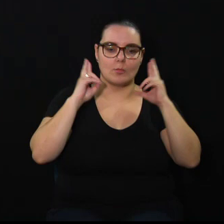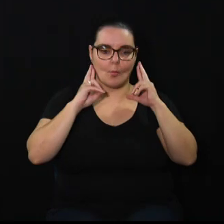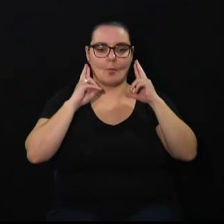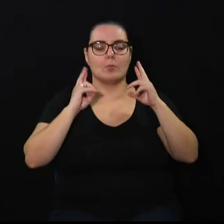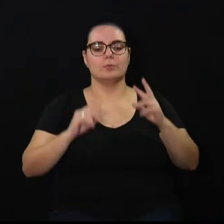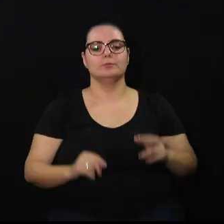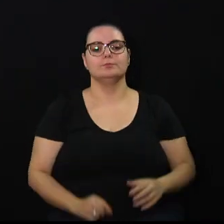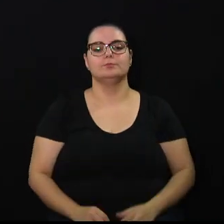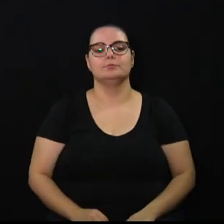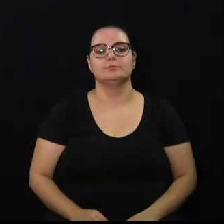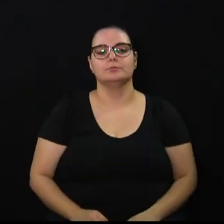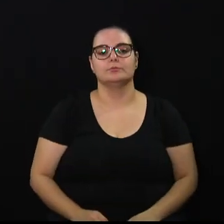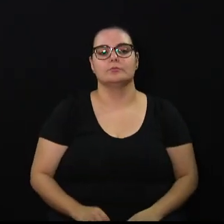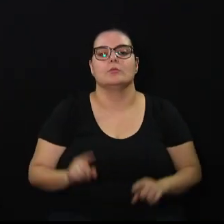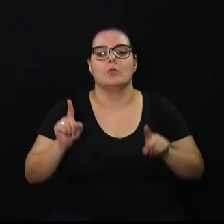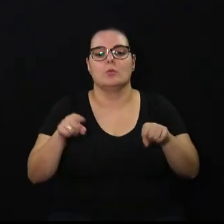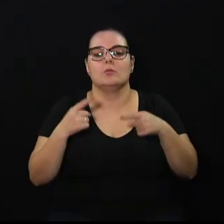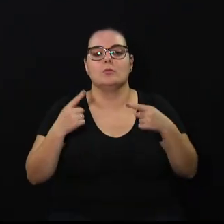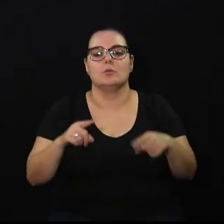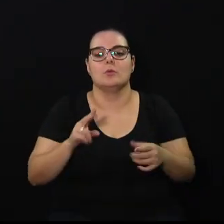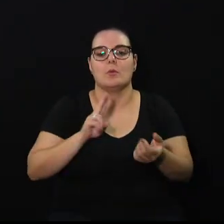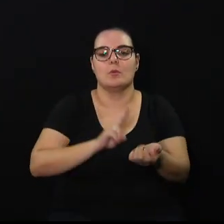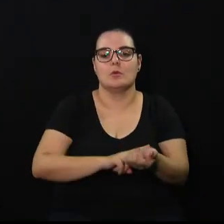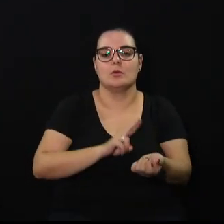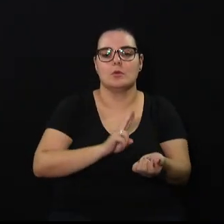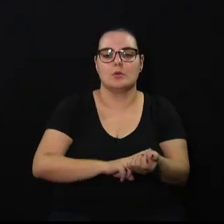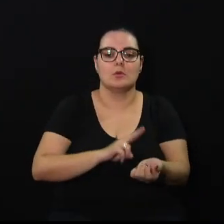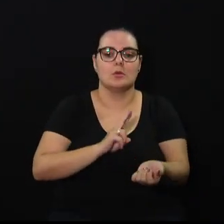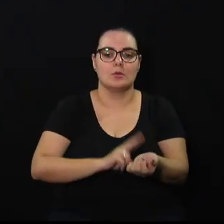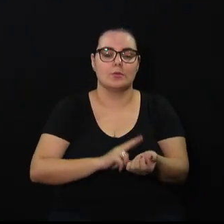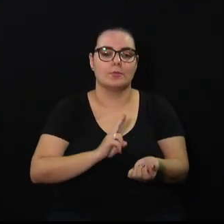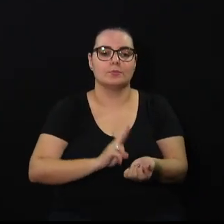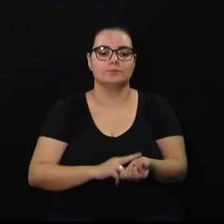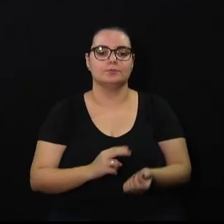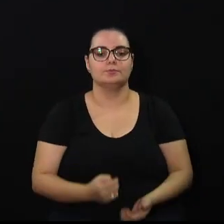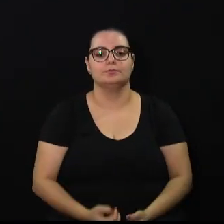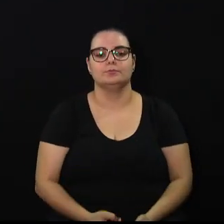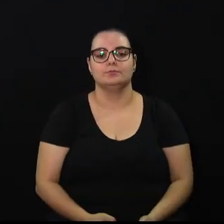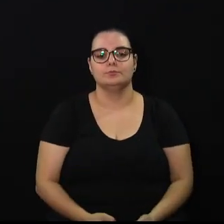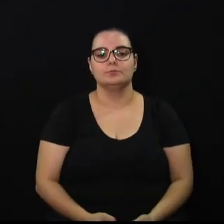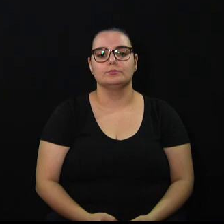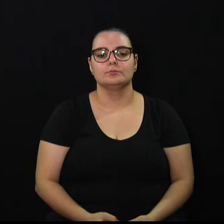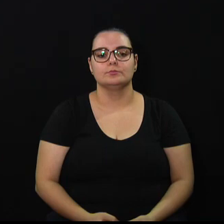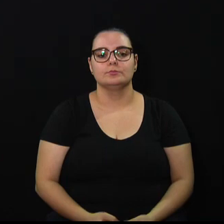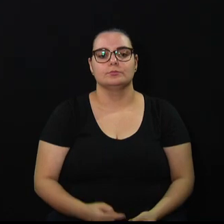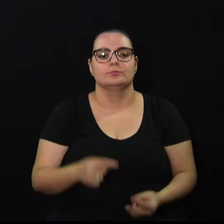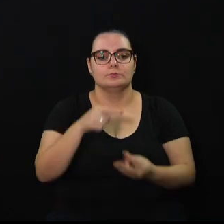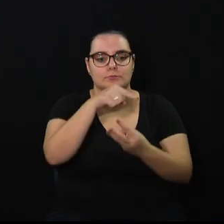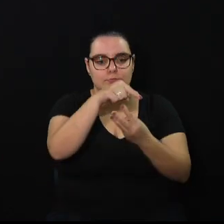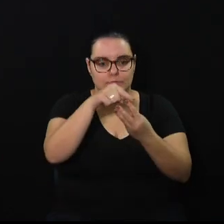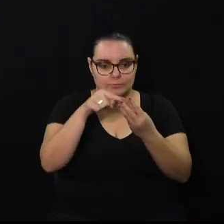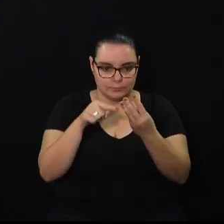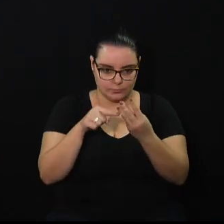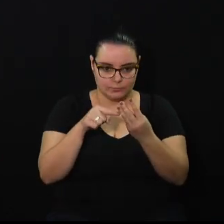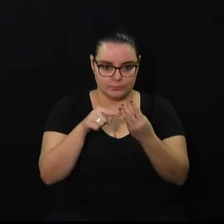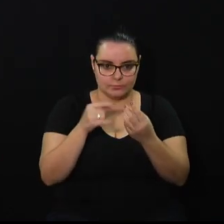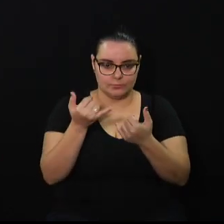música ritmada ritmada e aí ou três tipos de